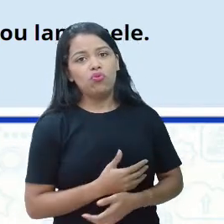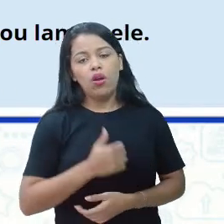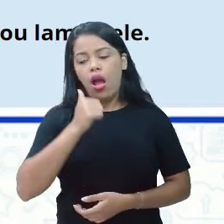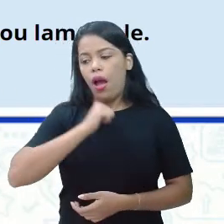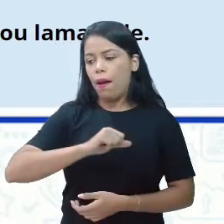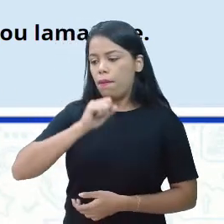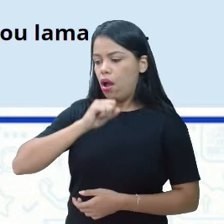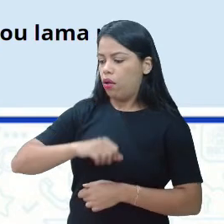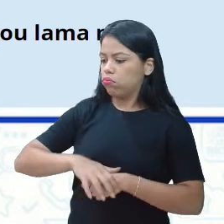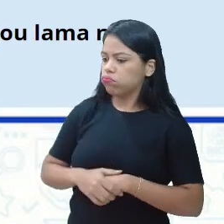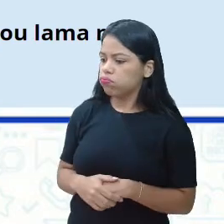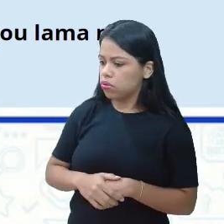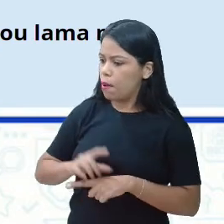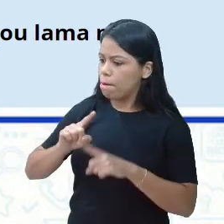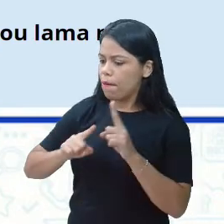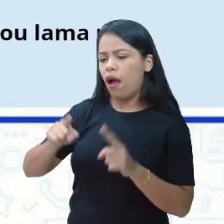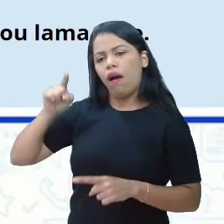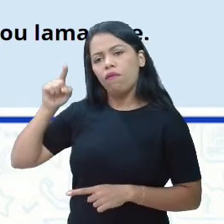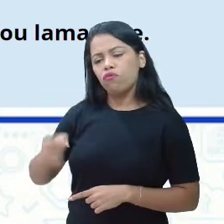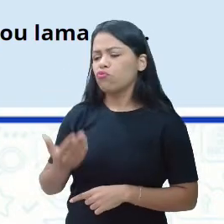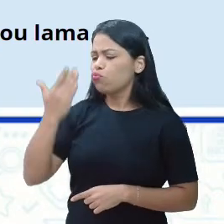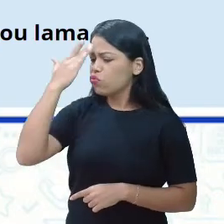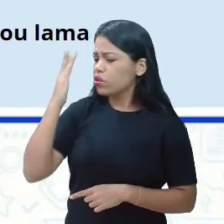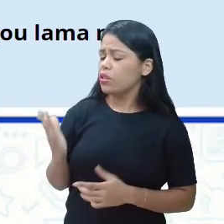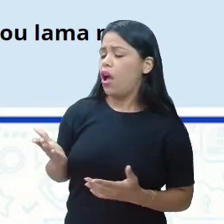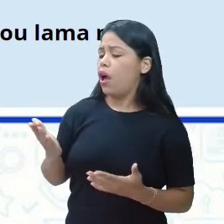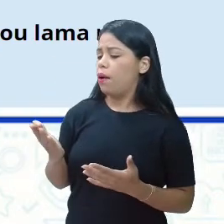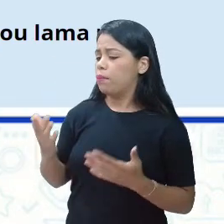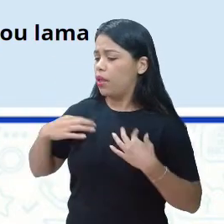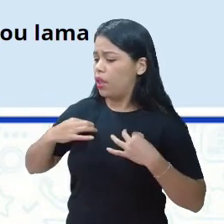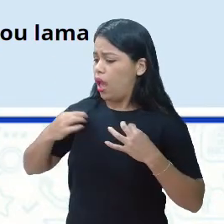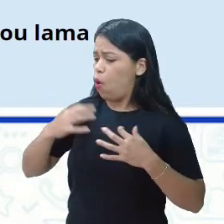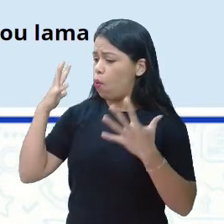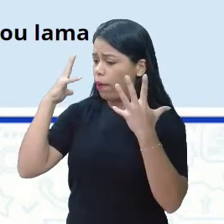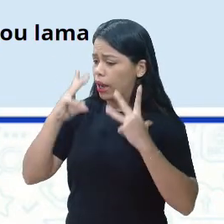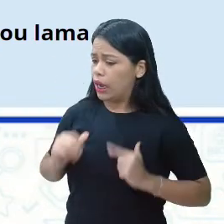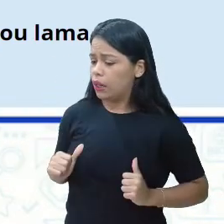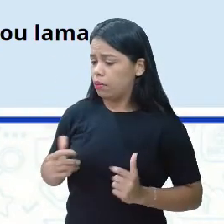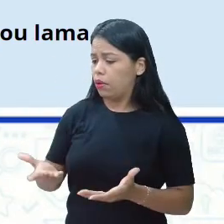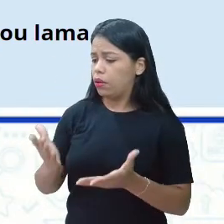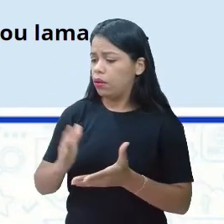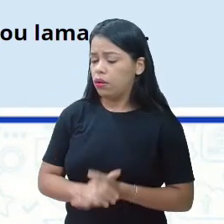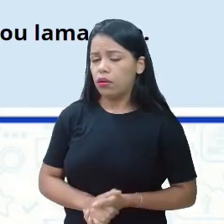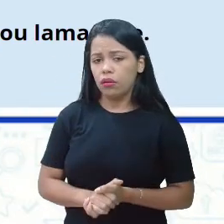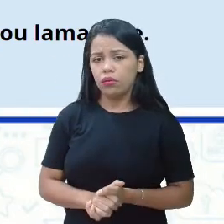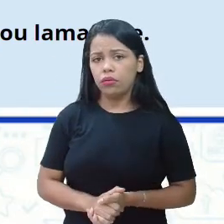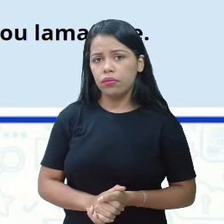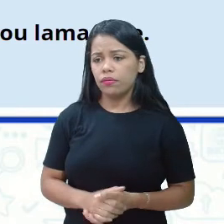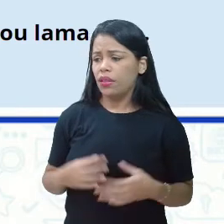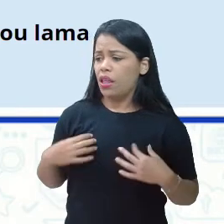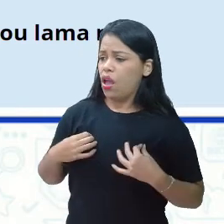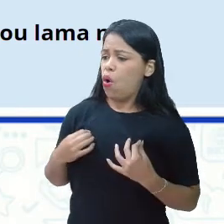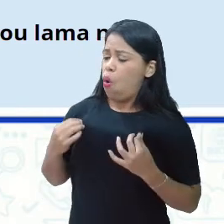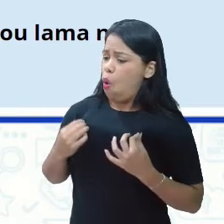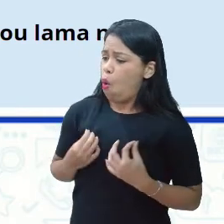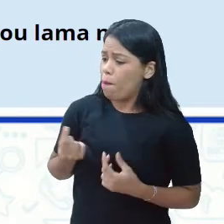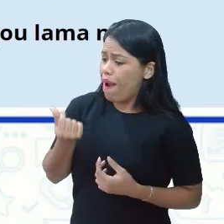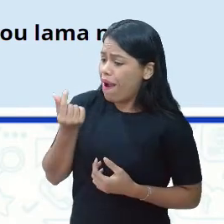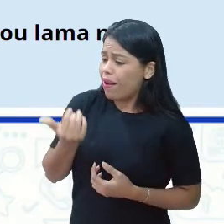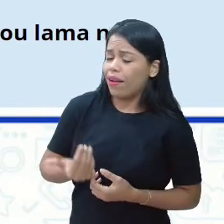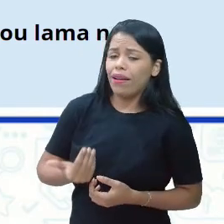falou: mas você não sabia que a roupa estava limpinha? Que roupa custa